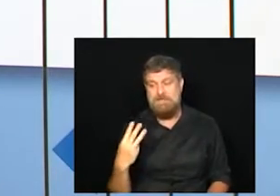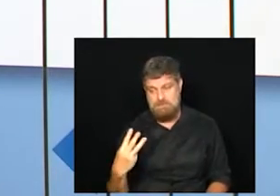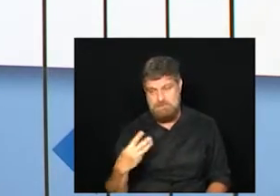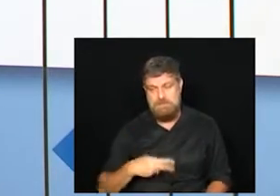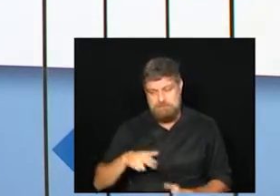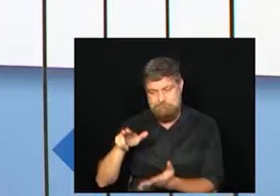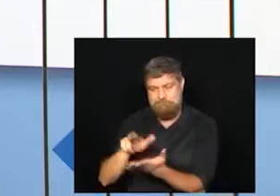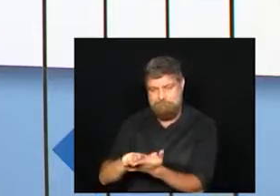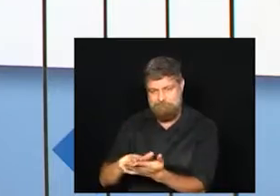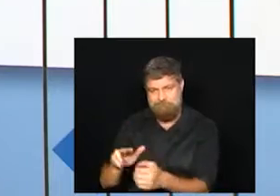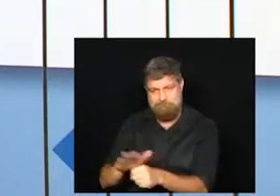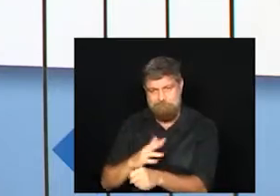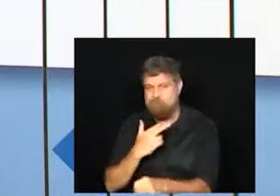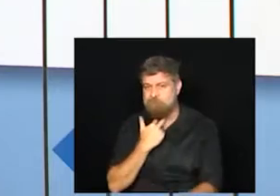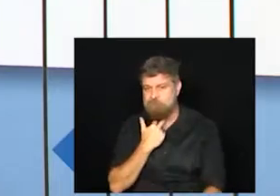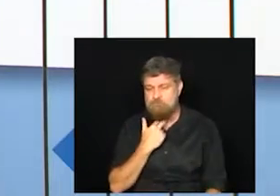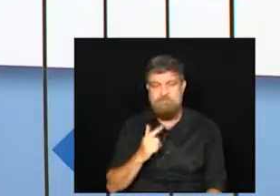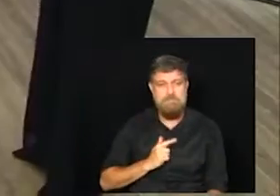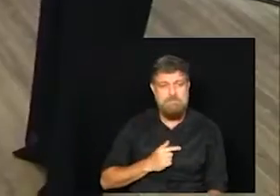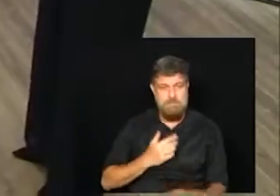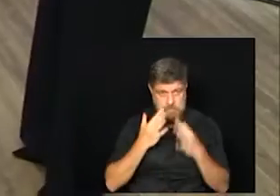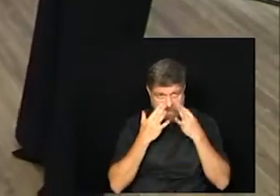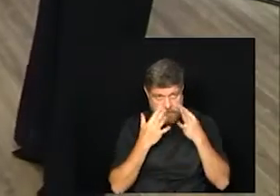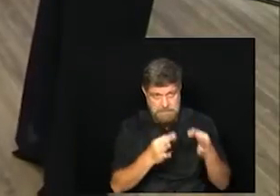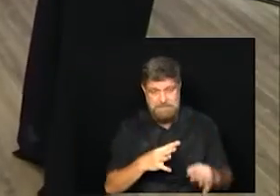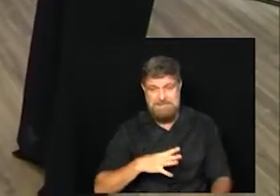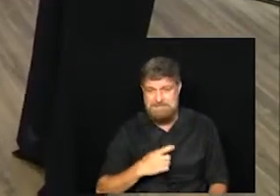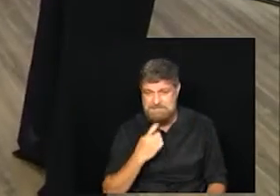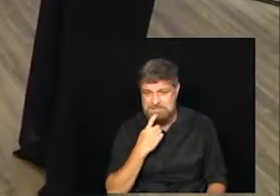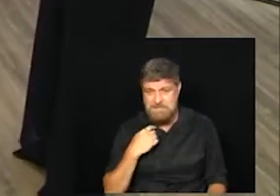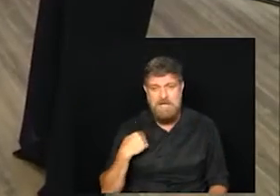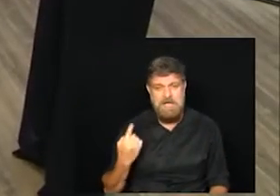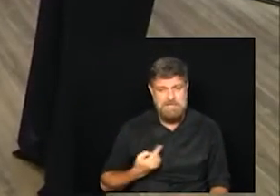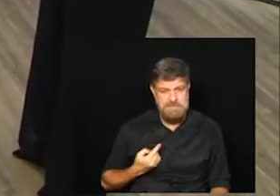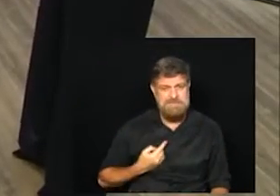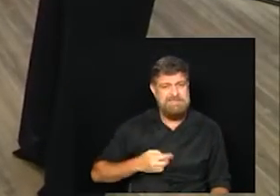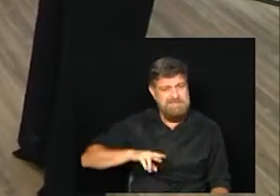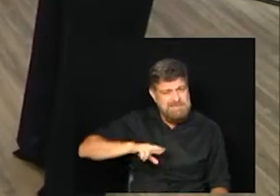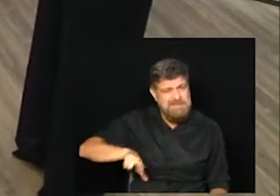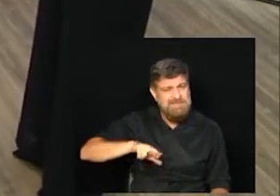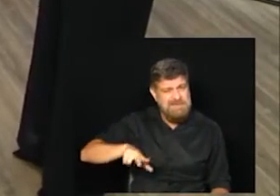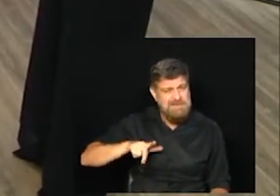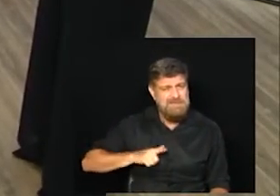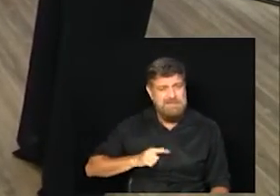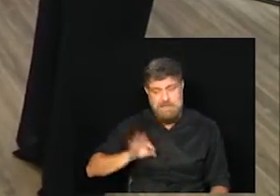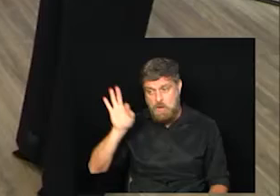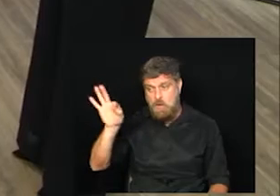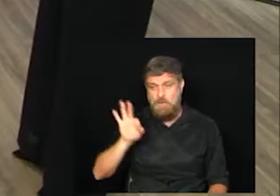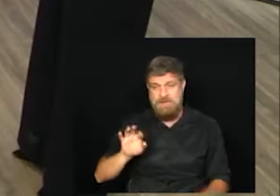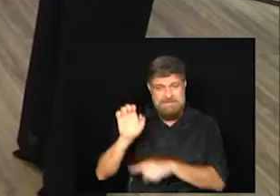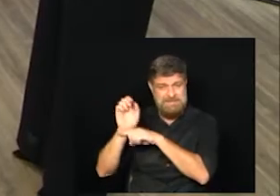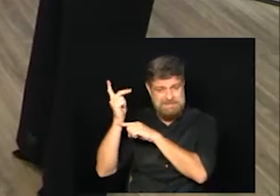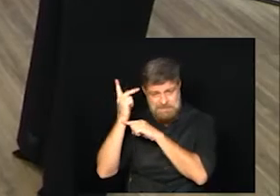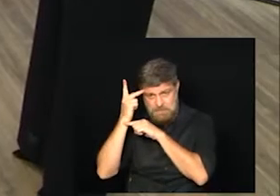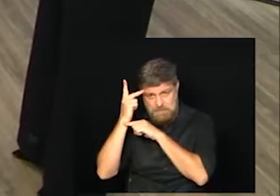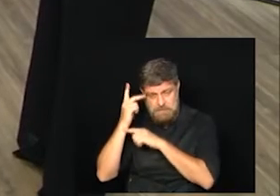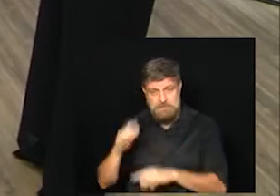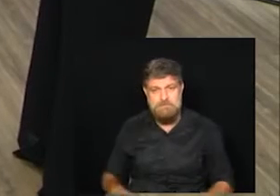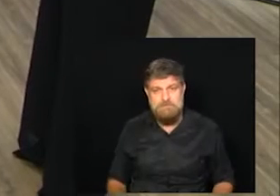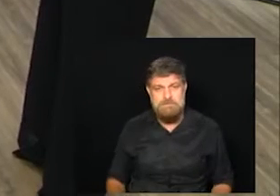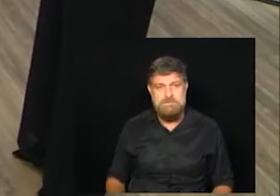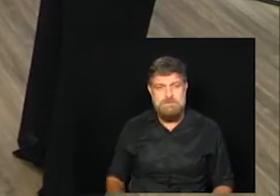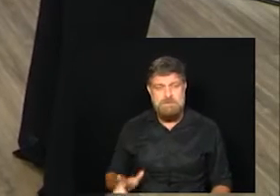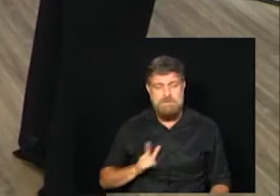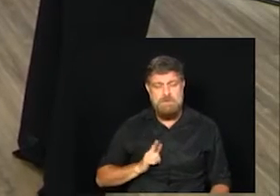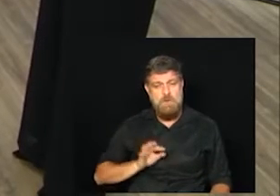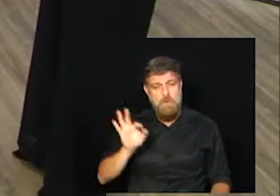ocupados. Gabriel, e a gente observa que Campinas ainda está um pouco longe do índice estadual, porque no estado de São Paulo,